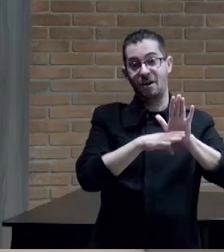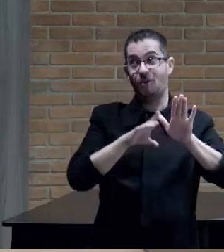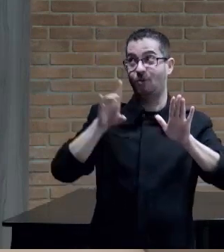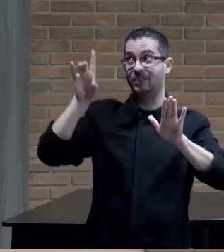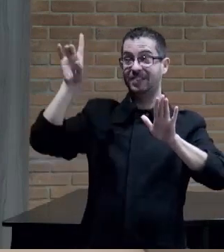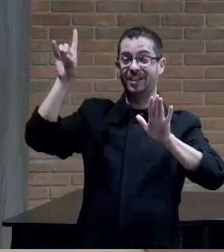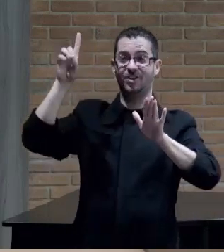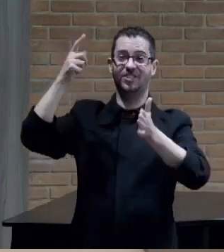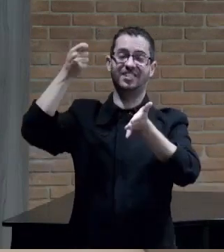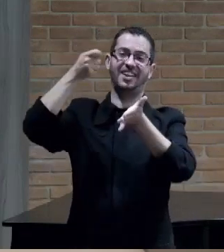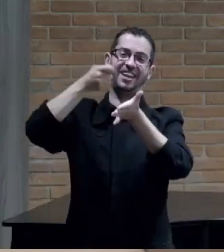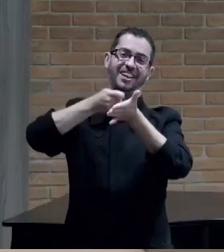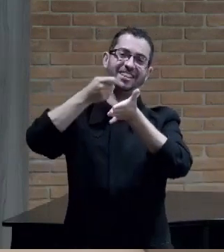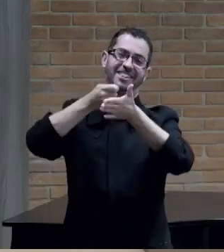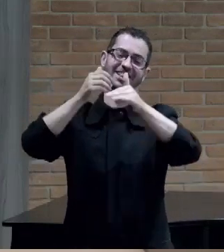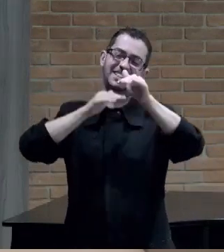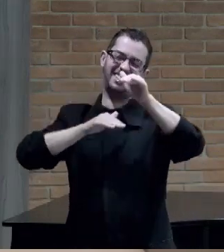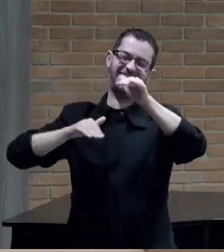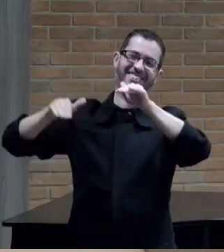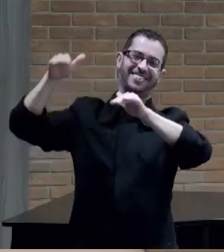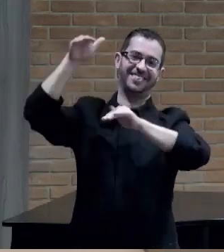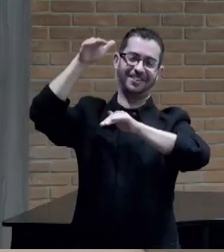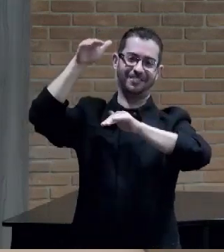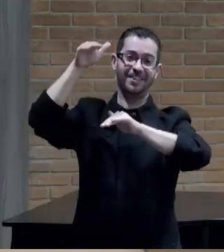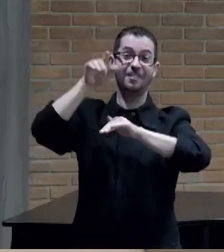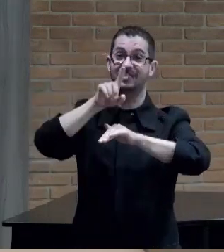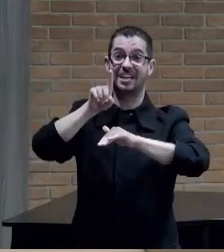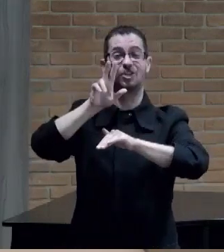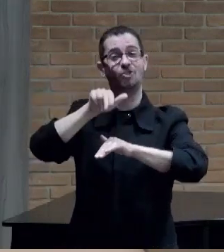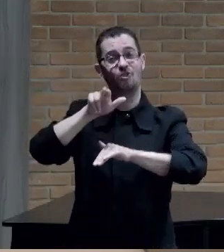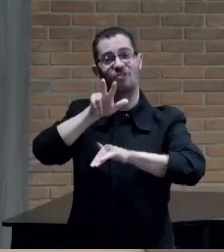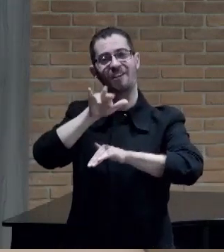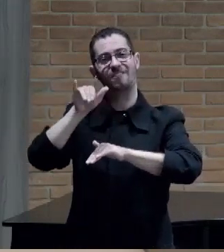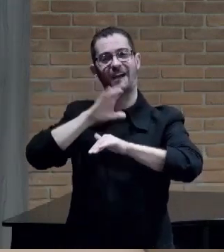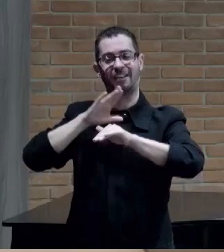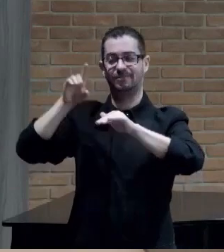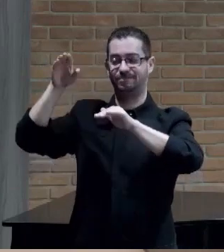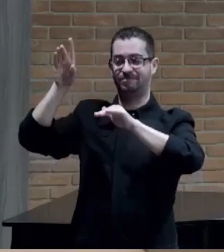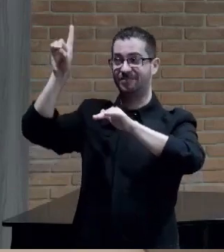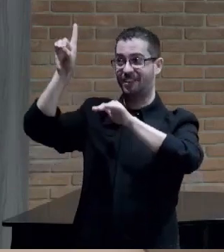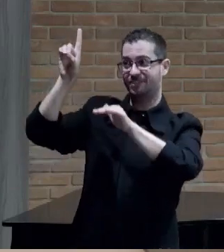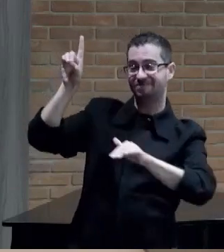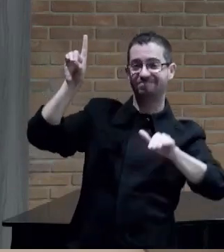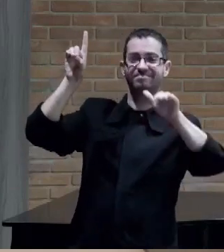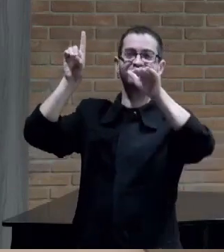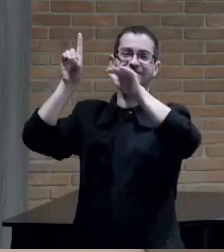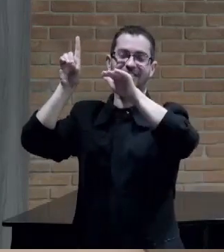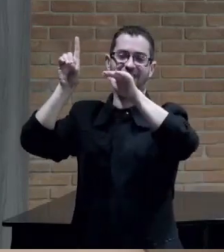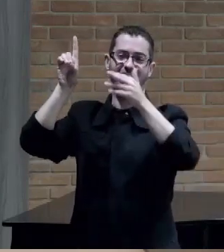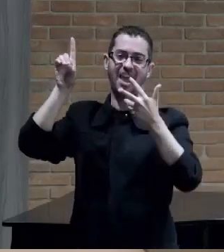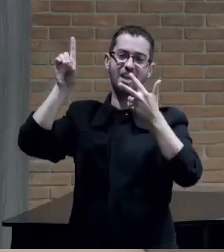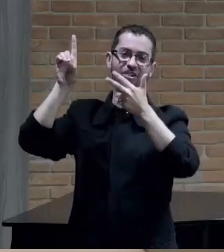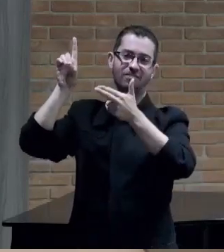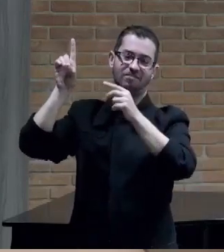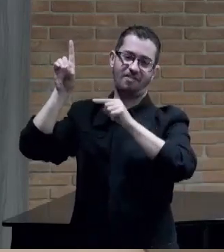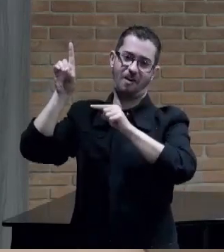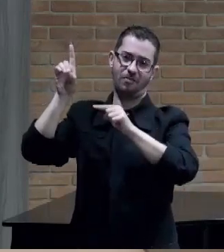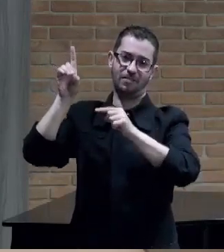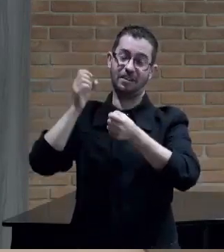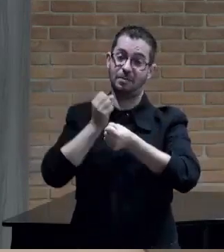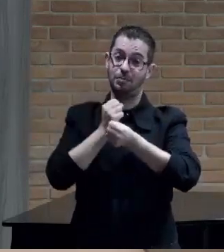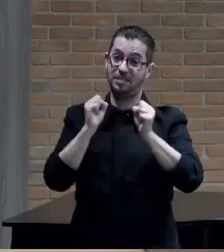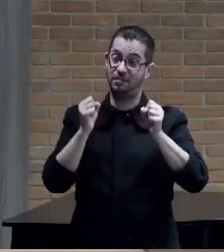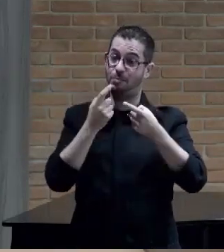por Deus. Você nunca vai atingir o padrão de Deus. Não tem como. Porque a lei